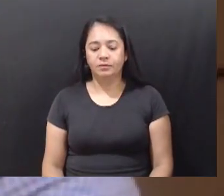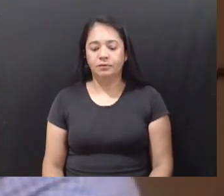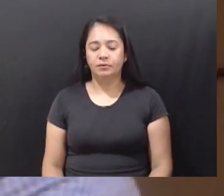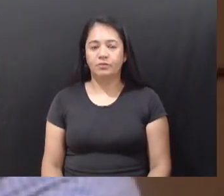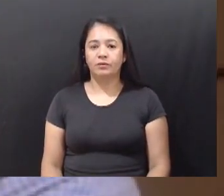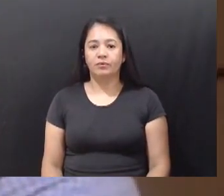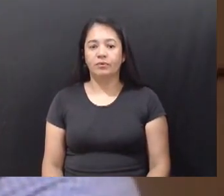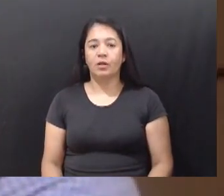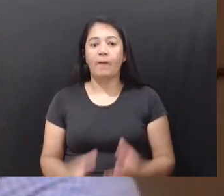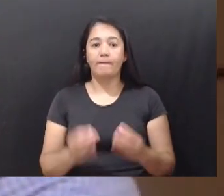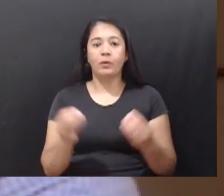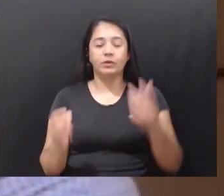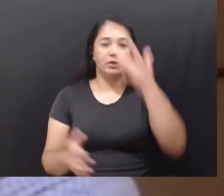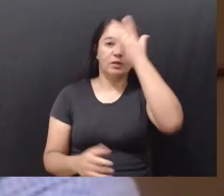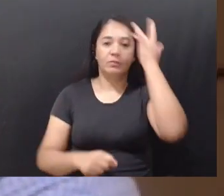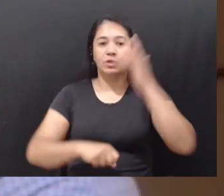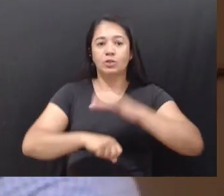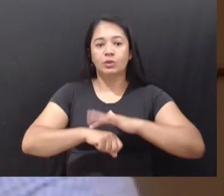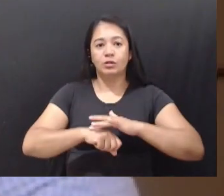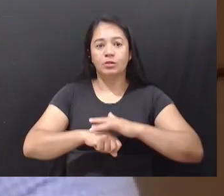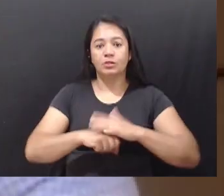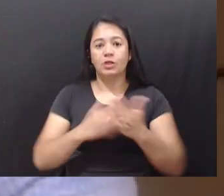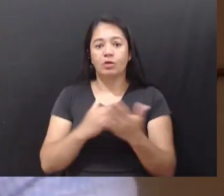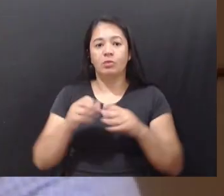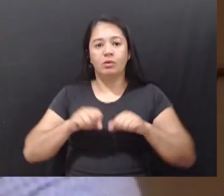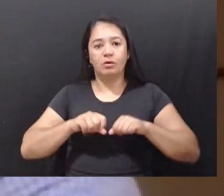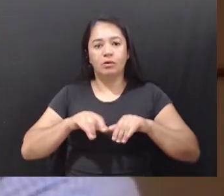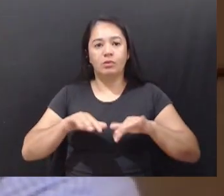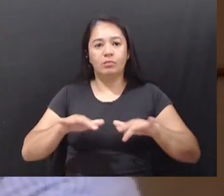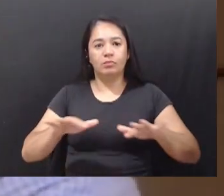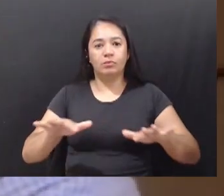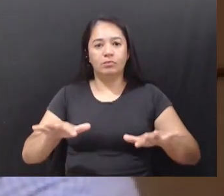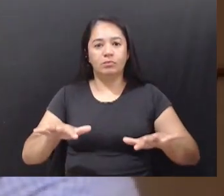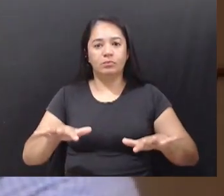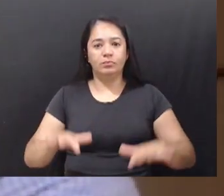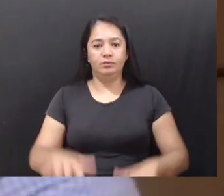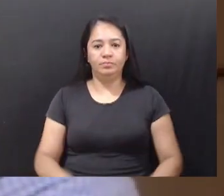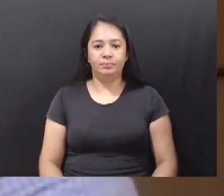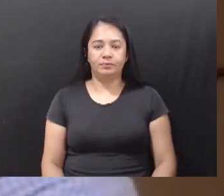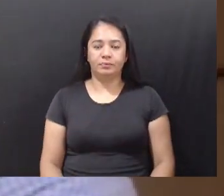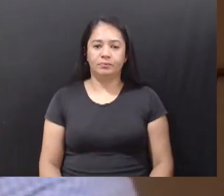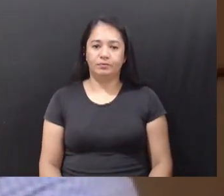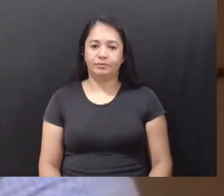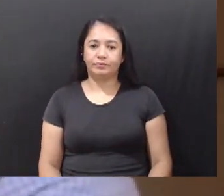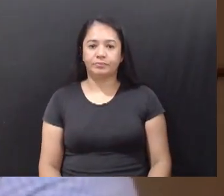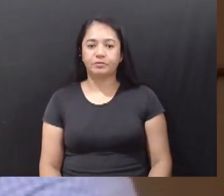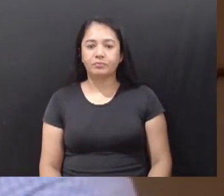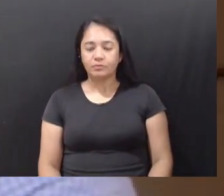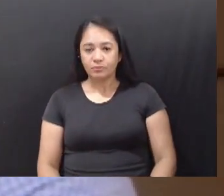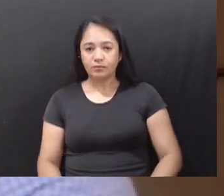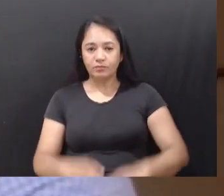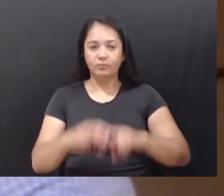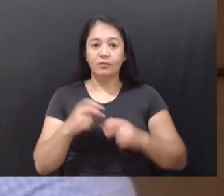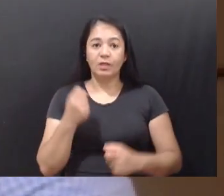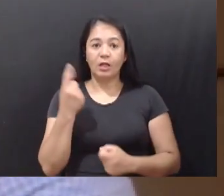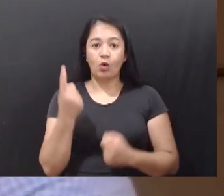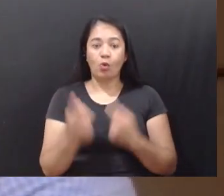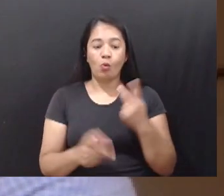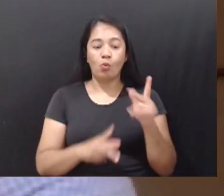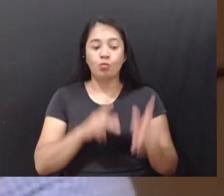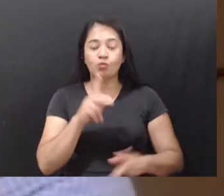há centenas de anos atrás, um desses indivíduos tinha doença e começou a transmitir essa doença durante uma